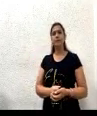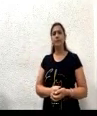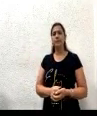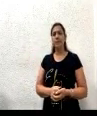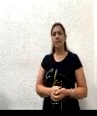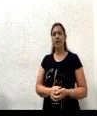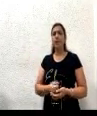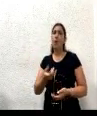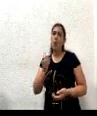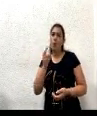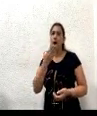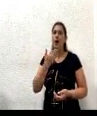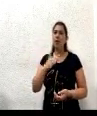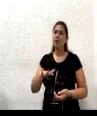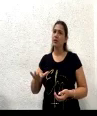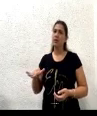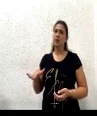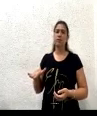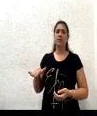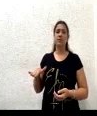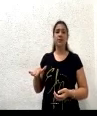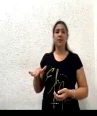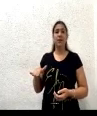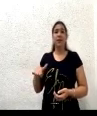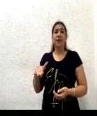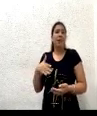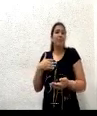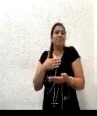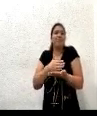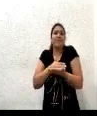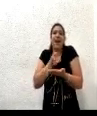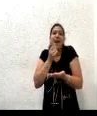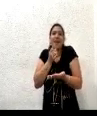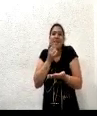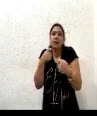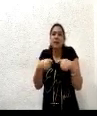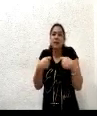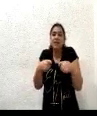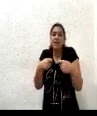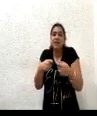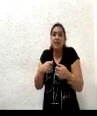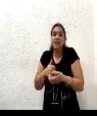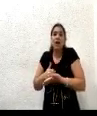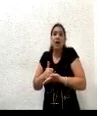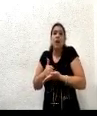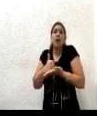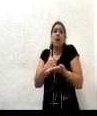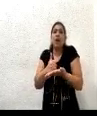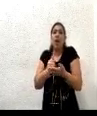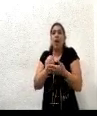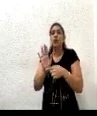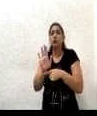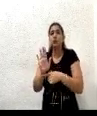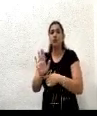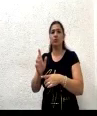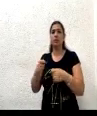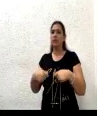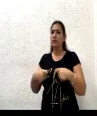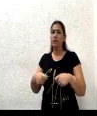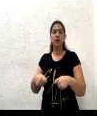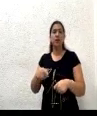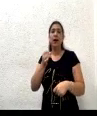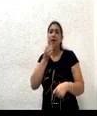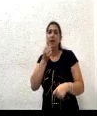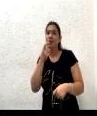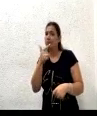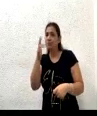a criança em si, ele está perdido ali. E não é que ele já tem uma certa idade, ele é responsável. Ele